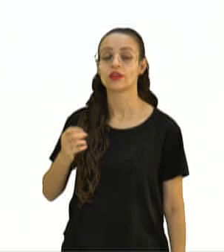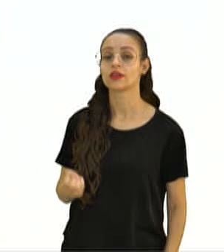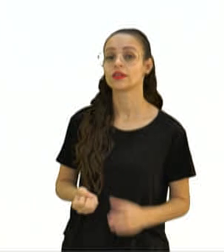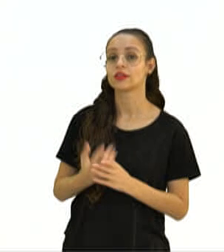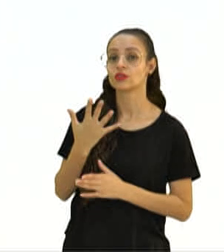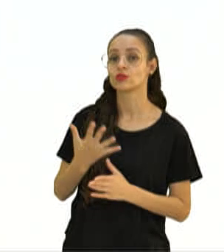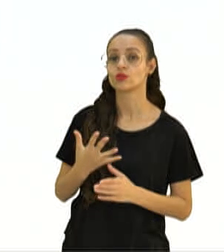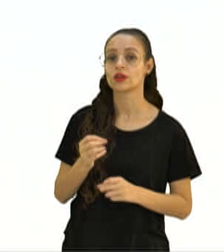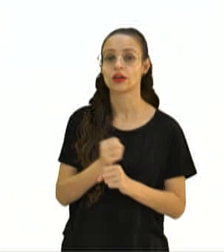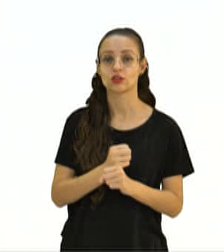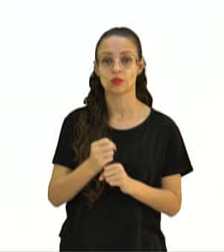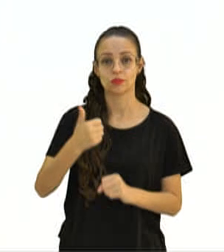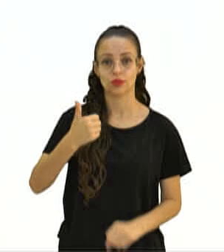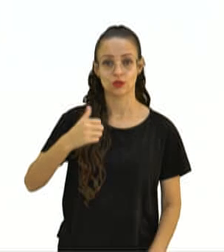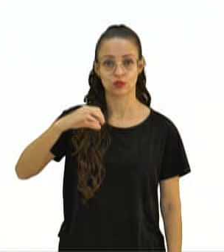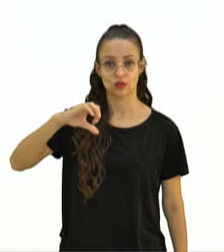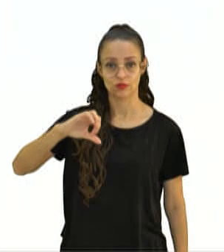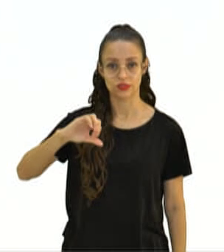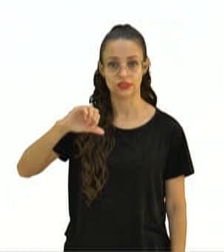ano de